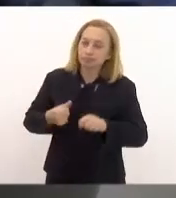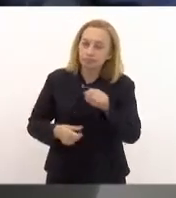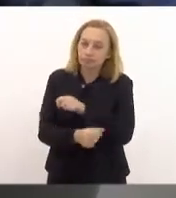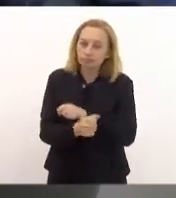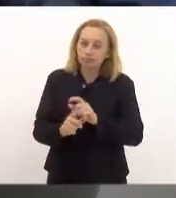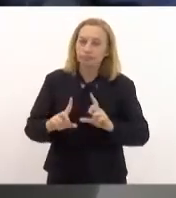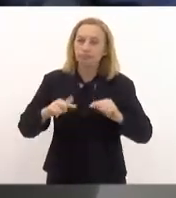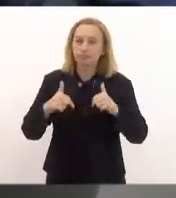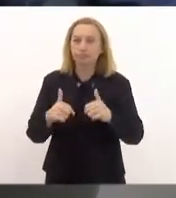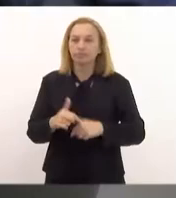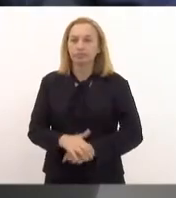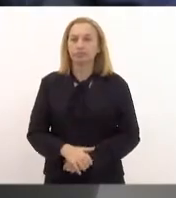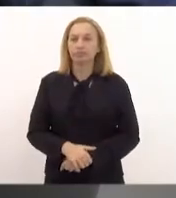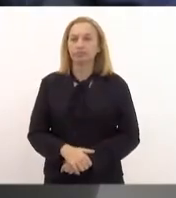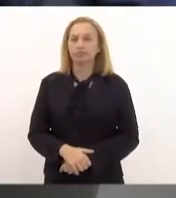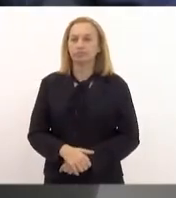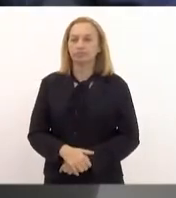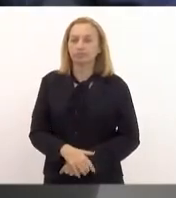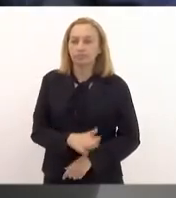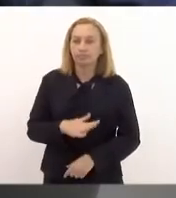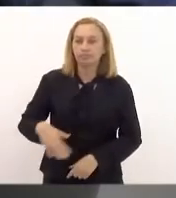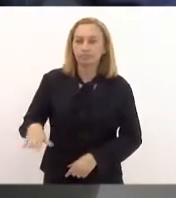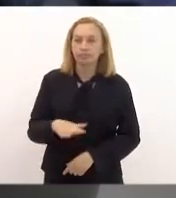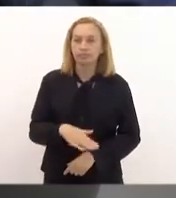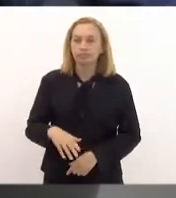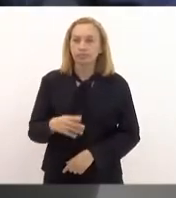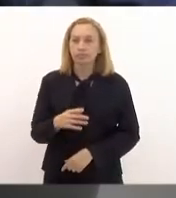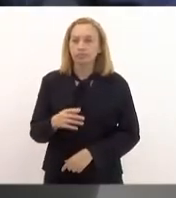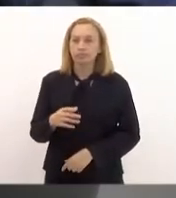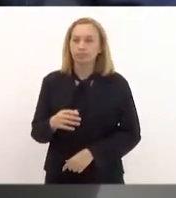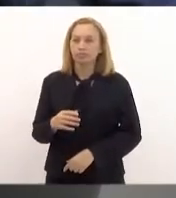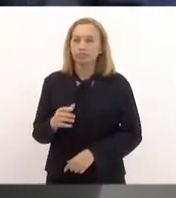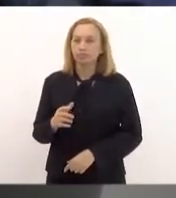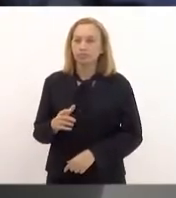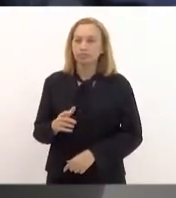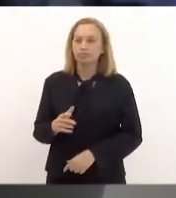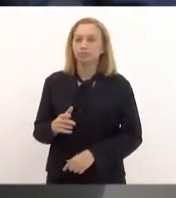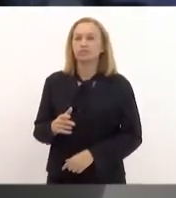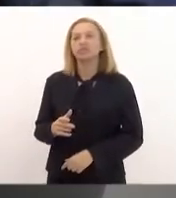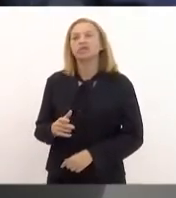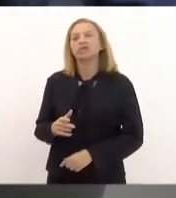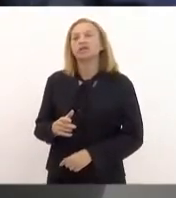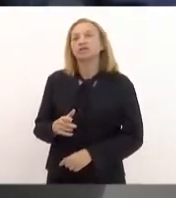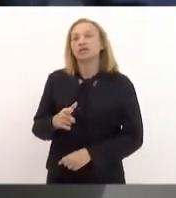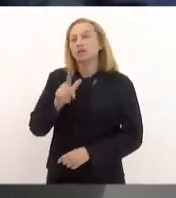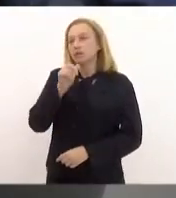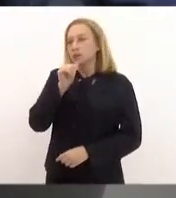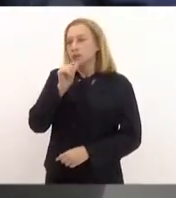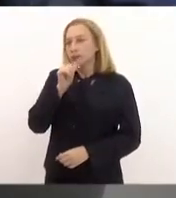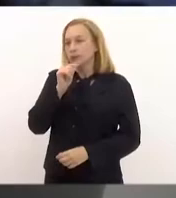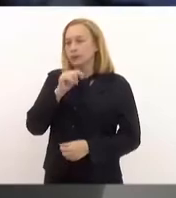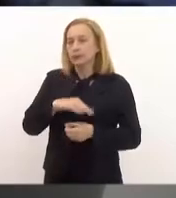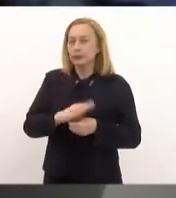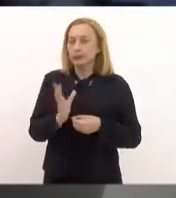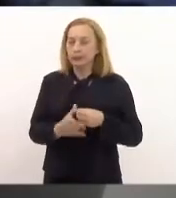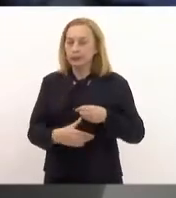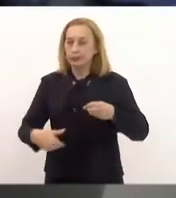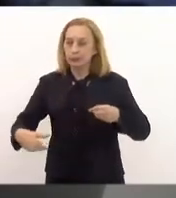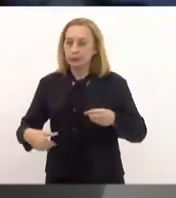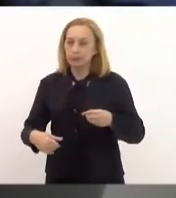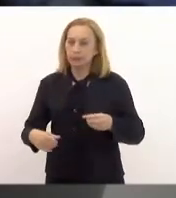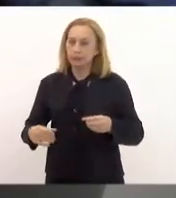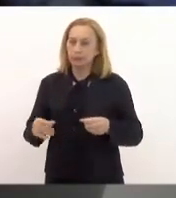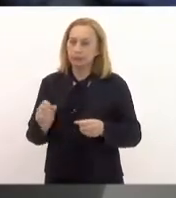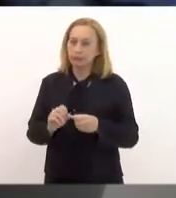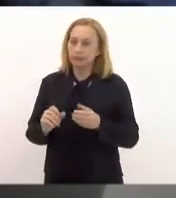viabilizado. E nesse campo do saneamento, isso foi feito com alguma articulação com os municípios, né? Houve